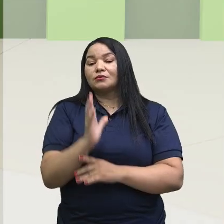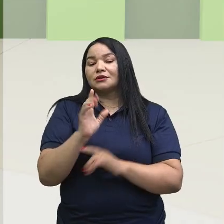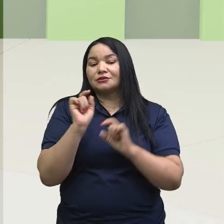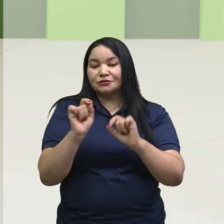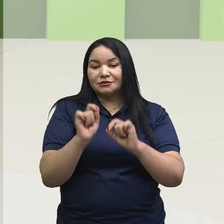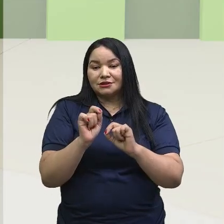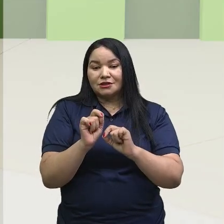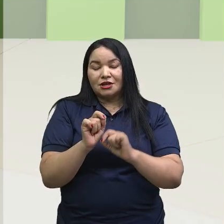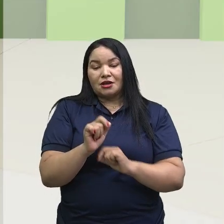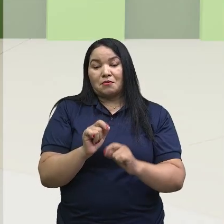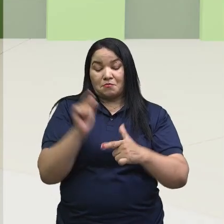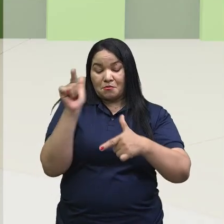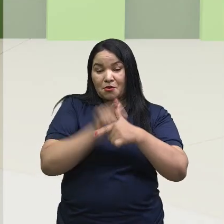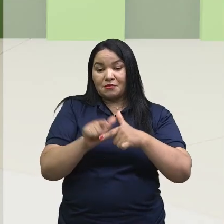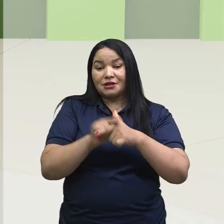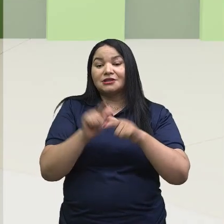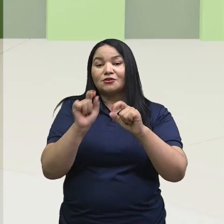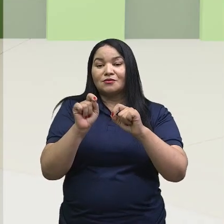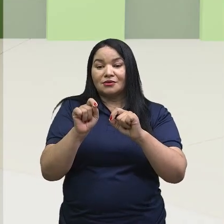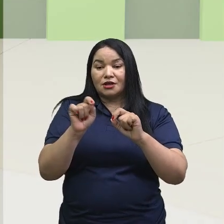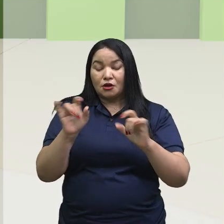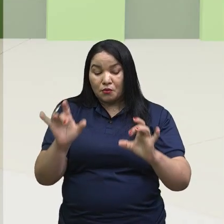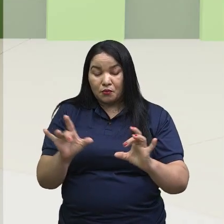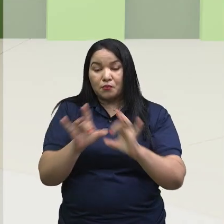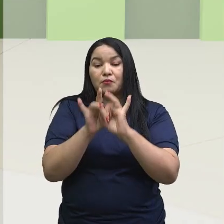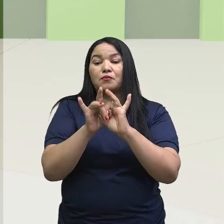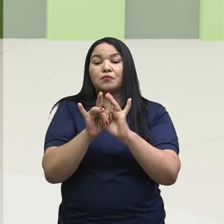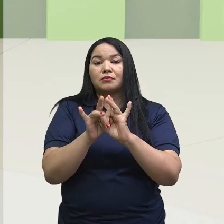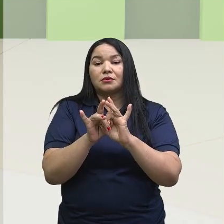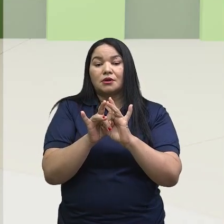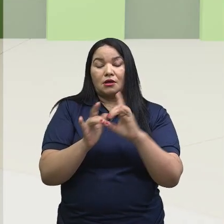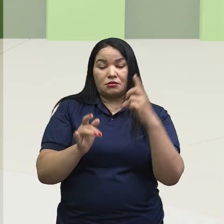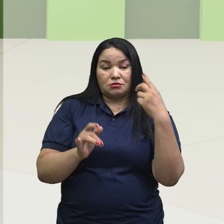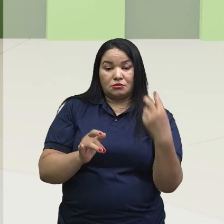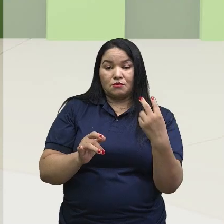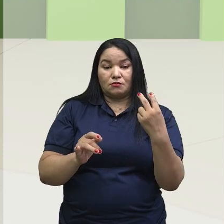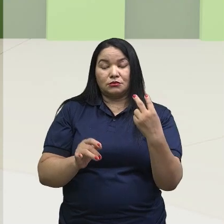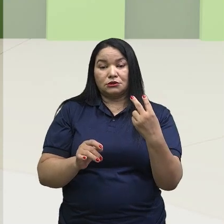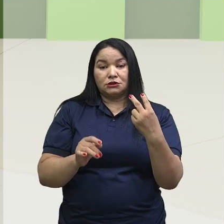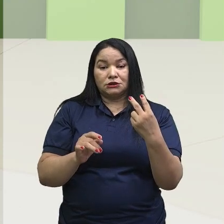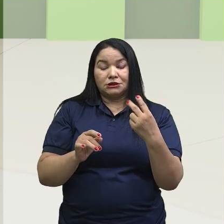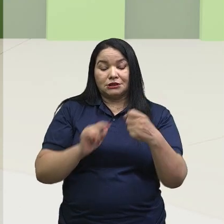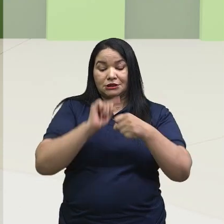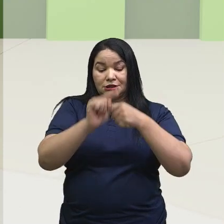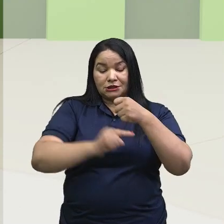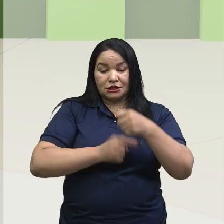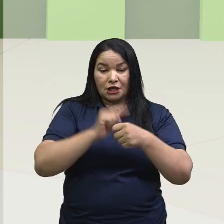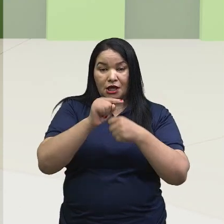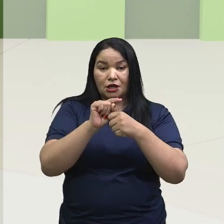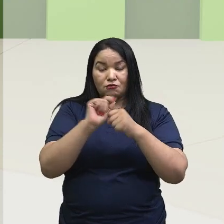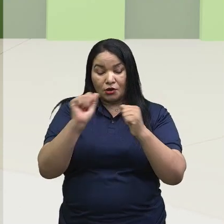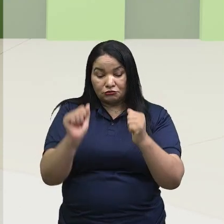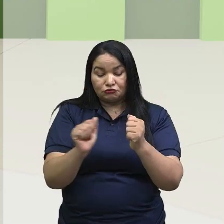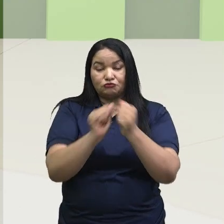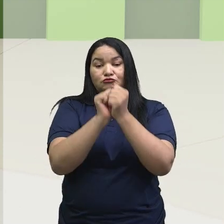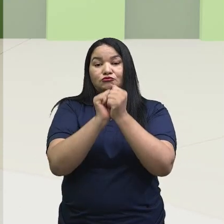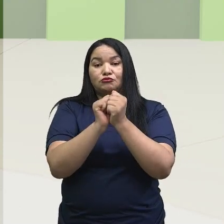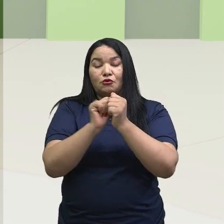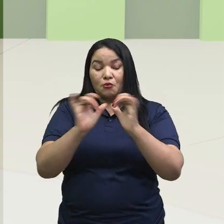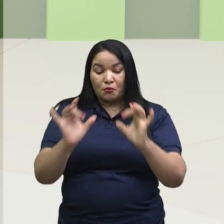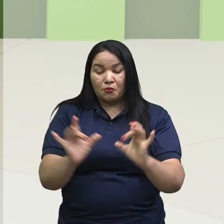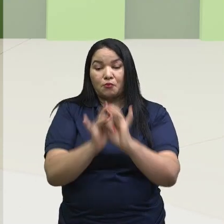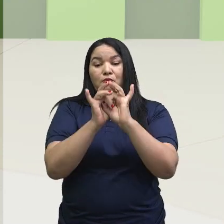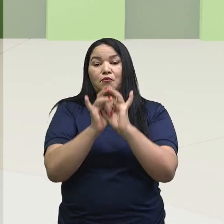nós teremos a fusão nuclear, que é quando pegamos 2 átomos e juntamos ele. E essa